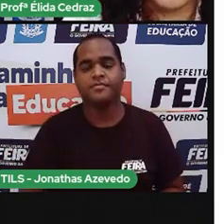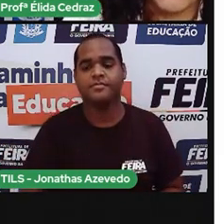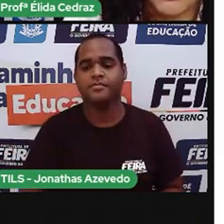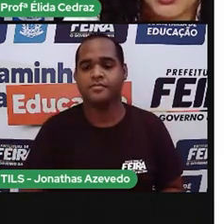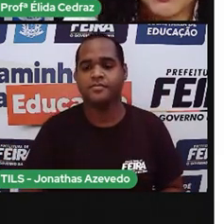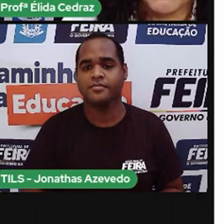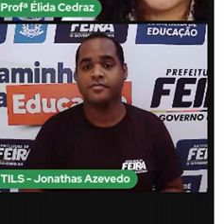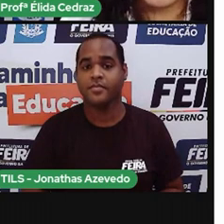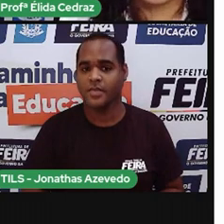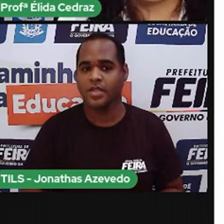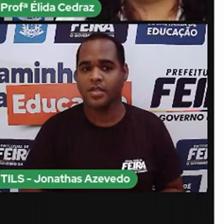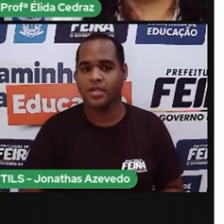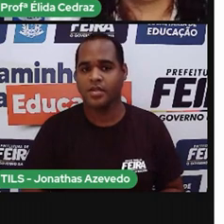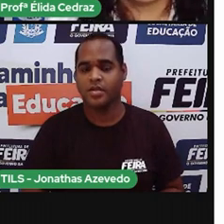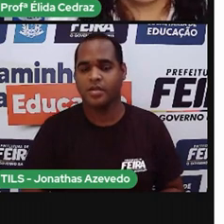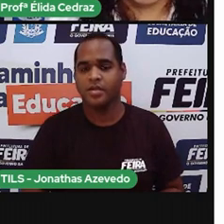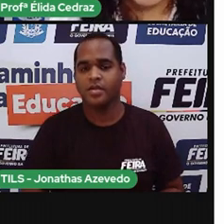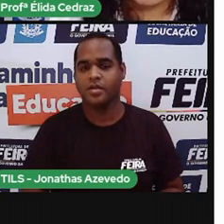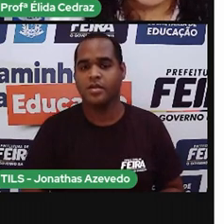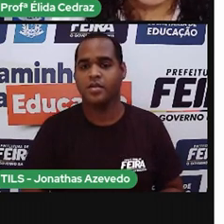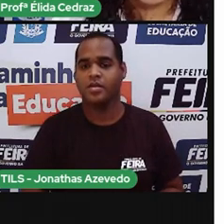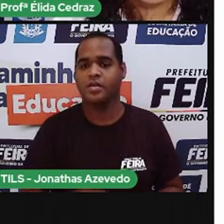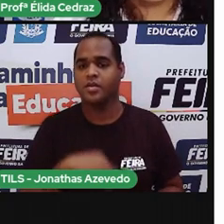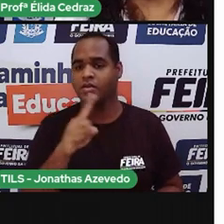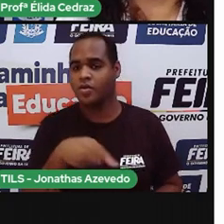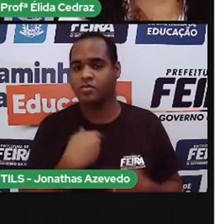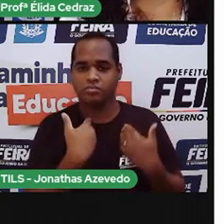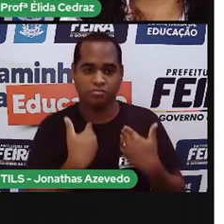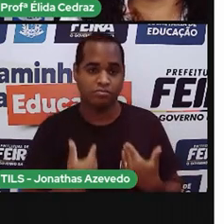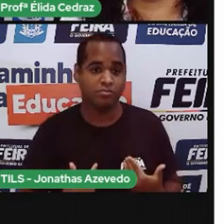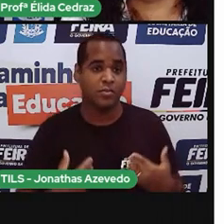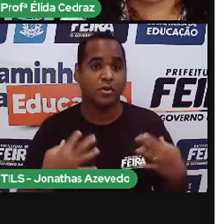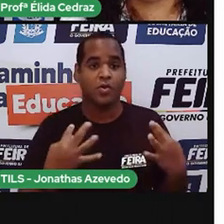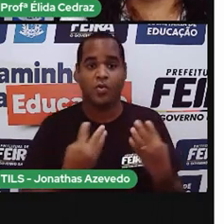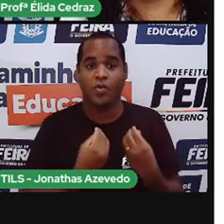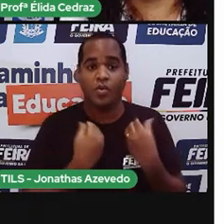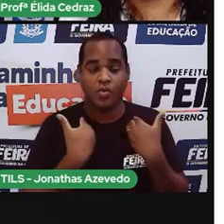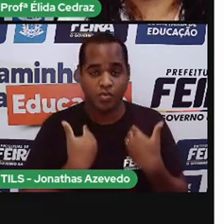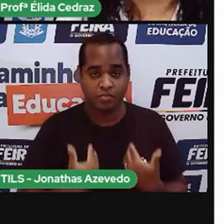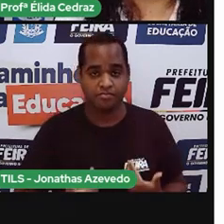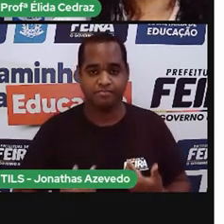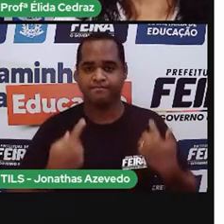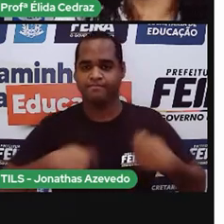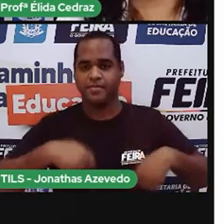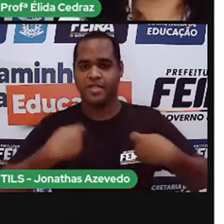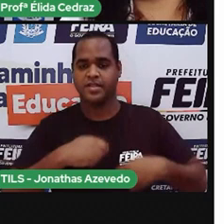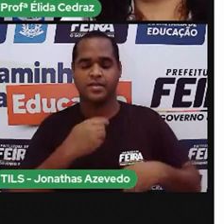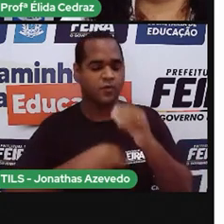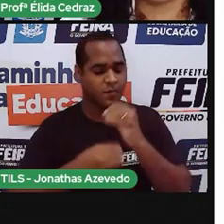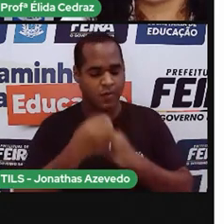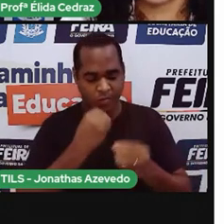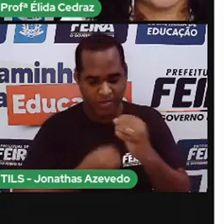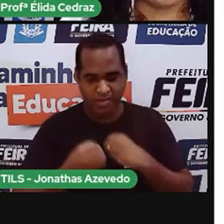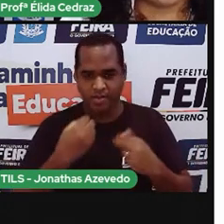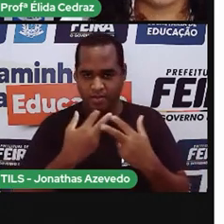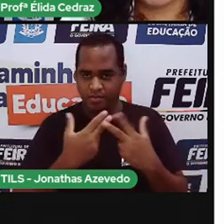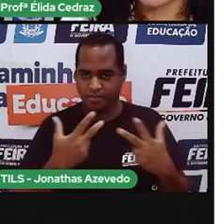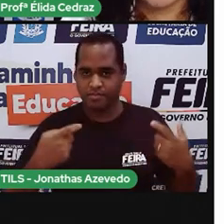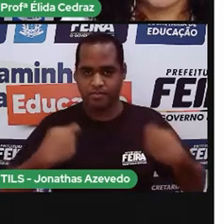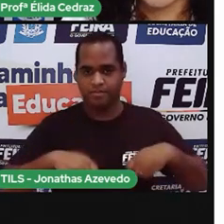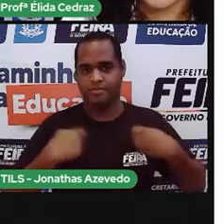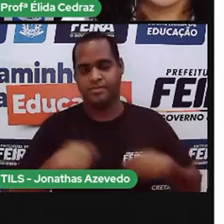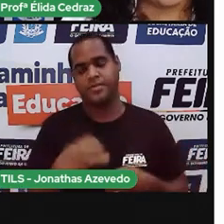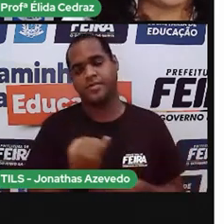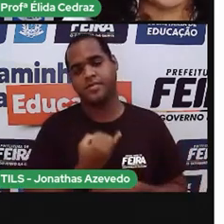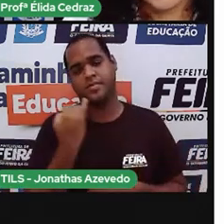O nosso corpo necessita de uma boa alimentação para ele funcionar bem. E não é preciso a gente gastar muito